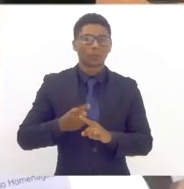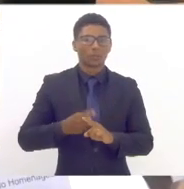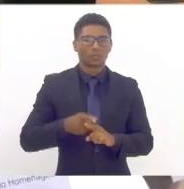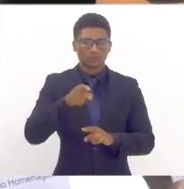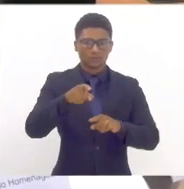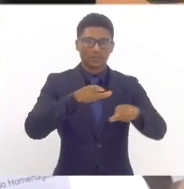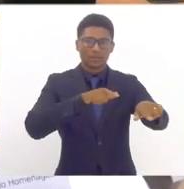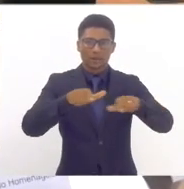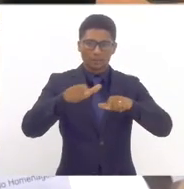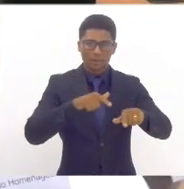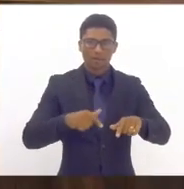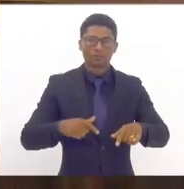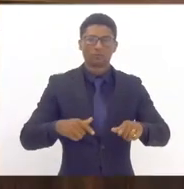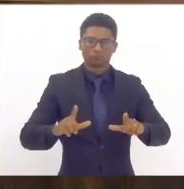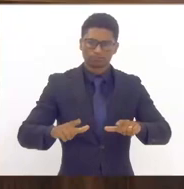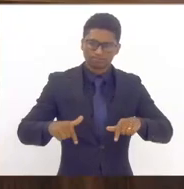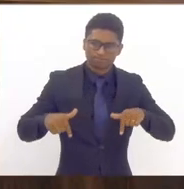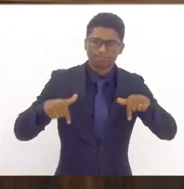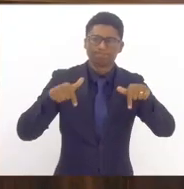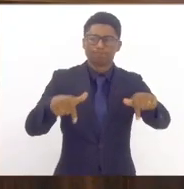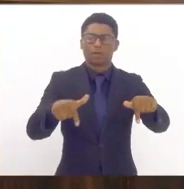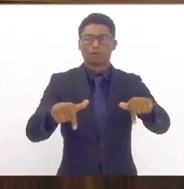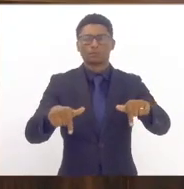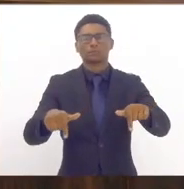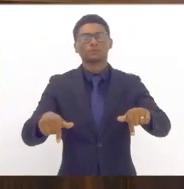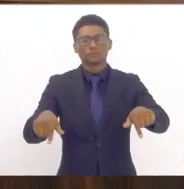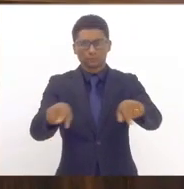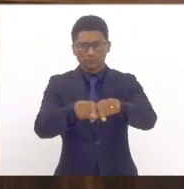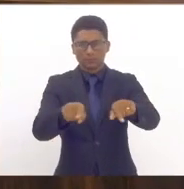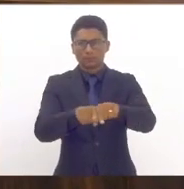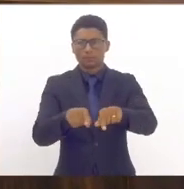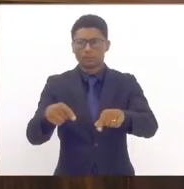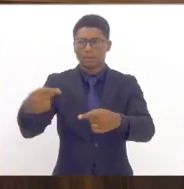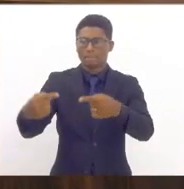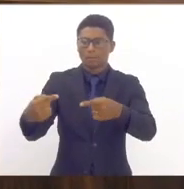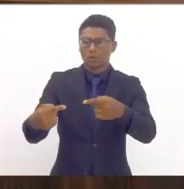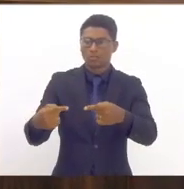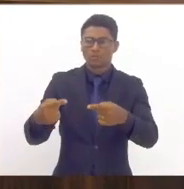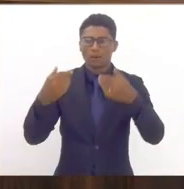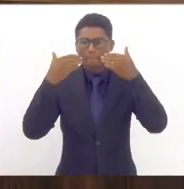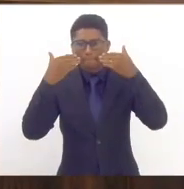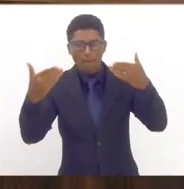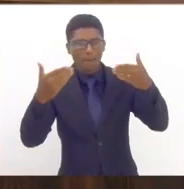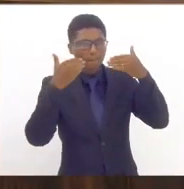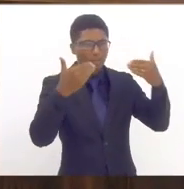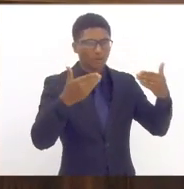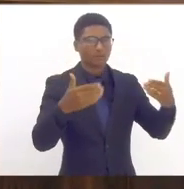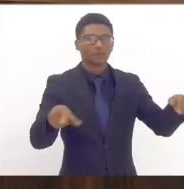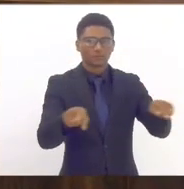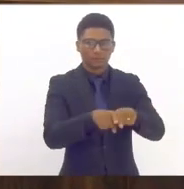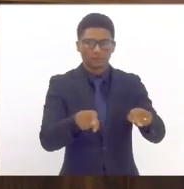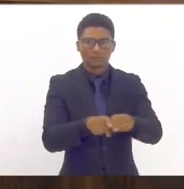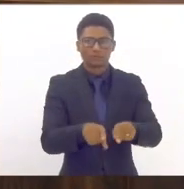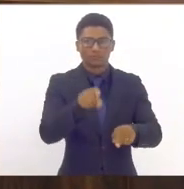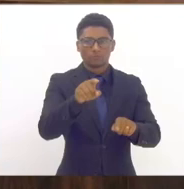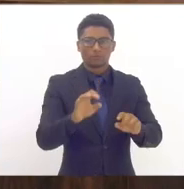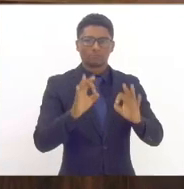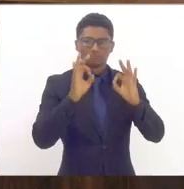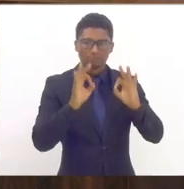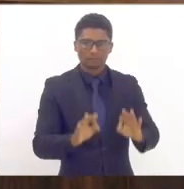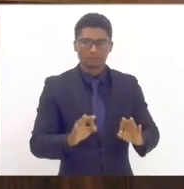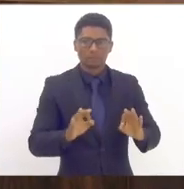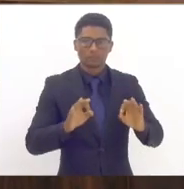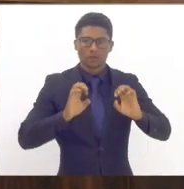trabalho combativo e talvez de exposição de fatos políticos, mas porque você sempre agiu com correção, com